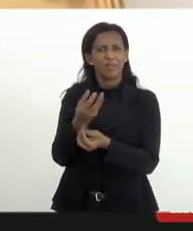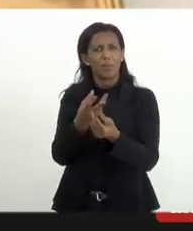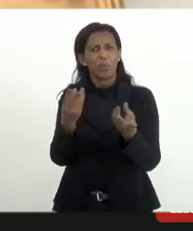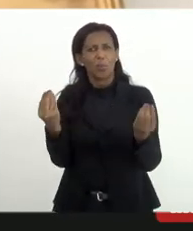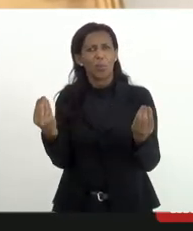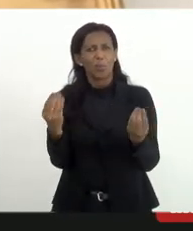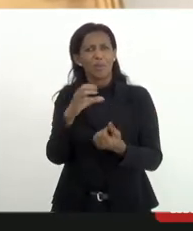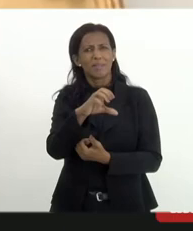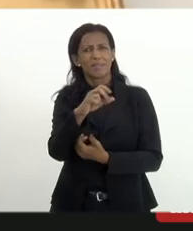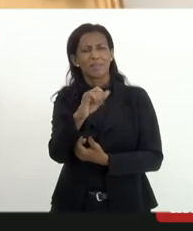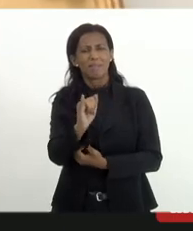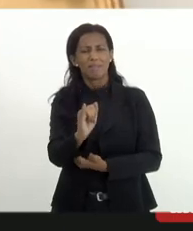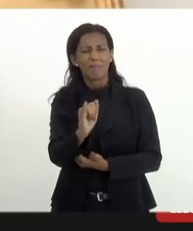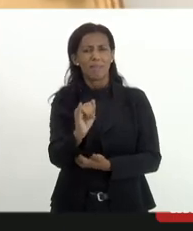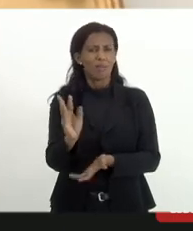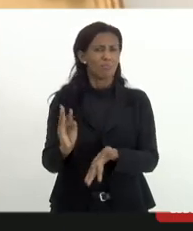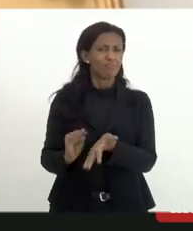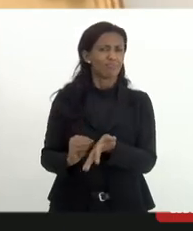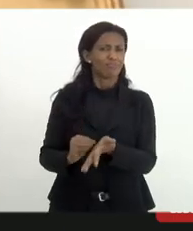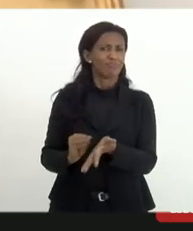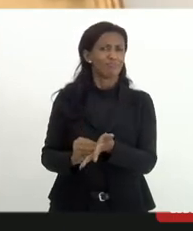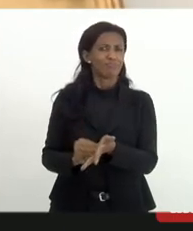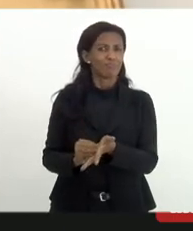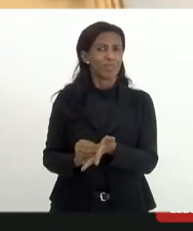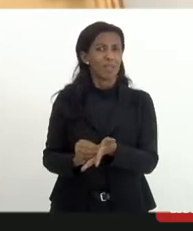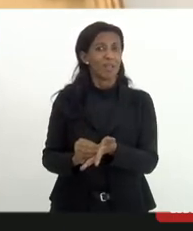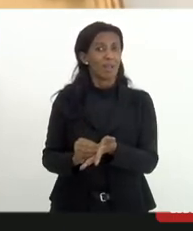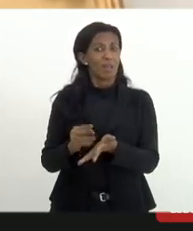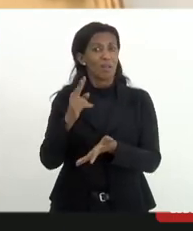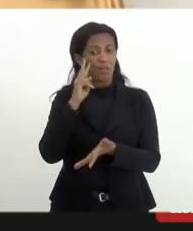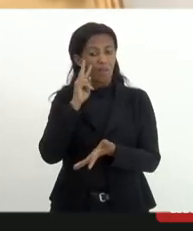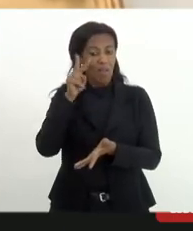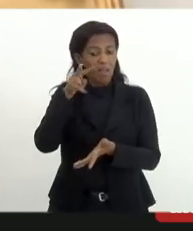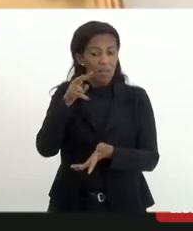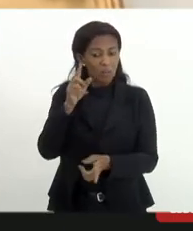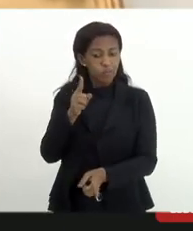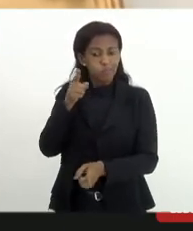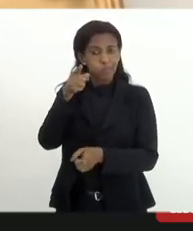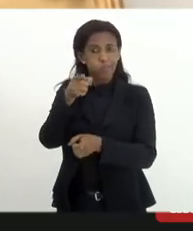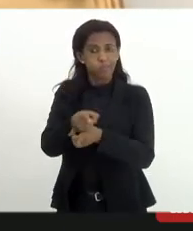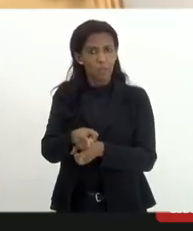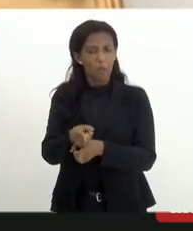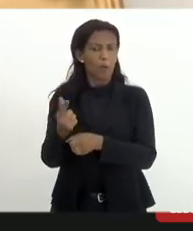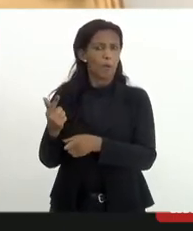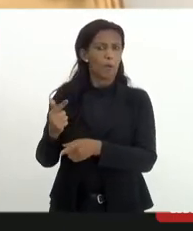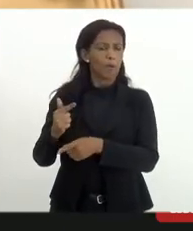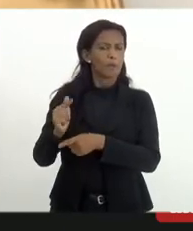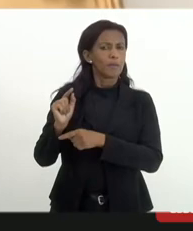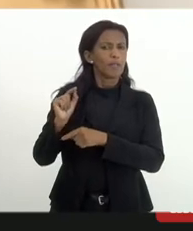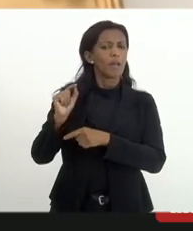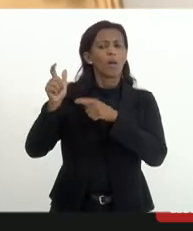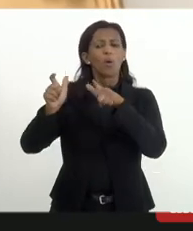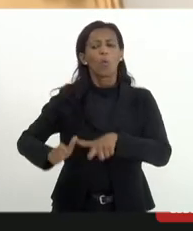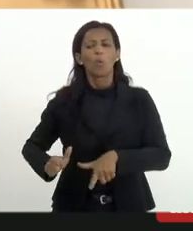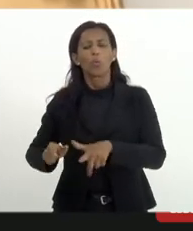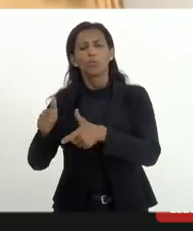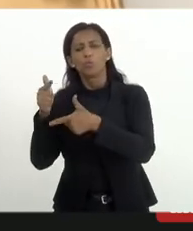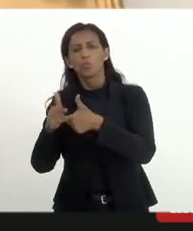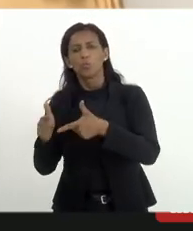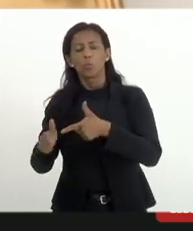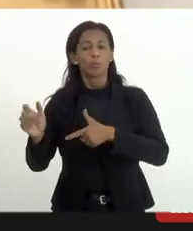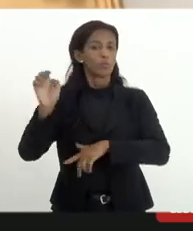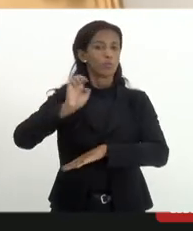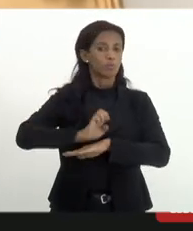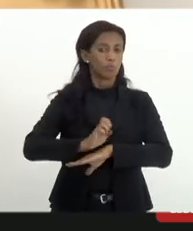essa CPI vai tirar a cortina sobre um grande problema causado no estado do